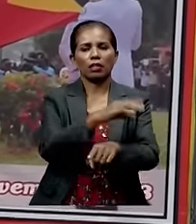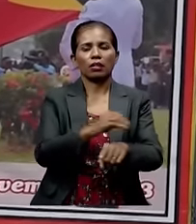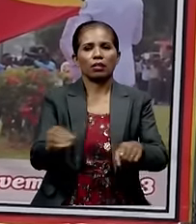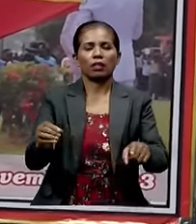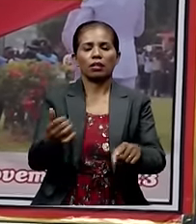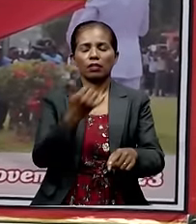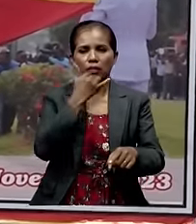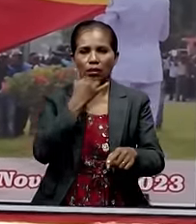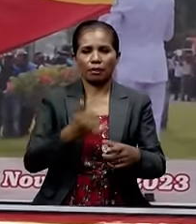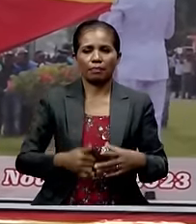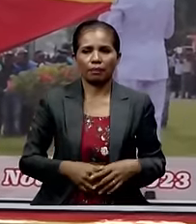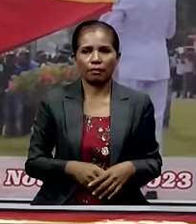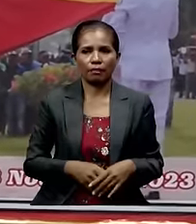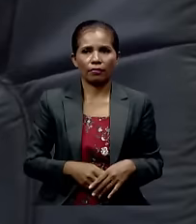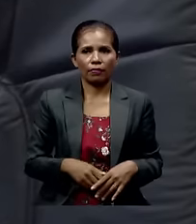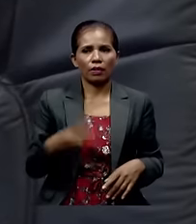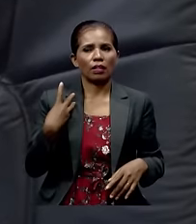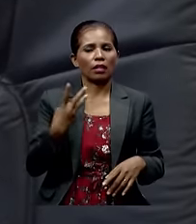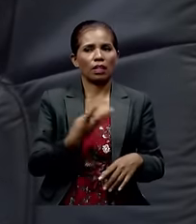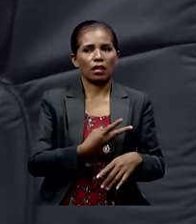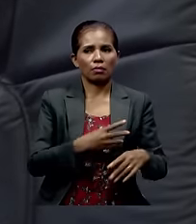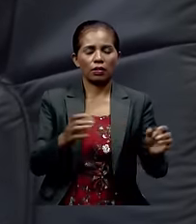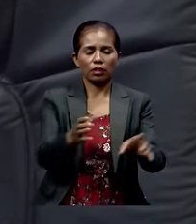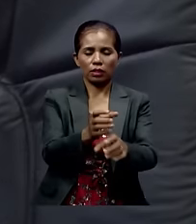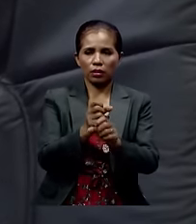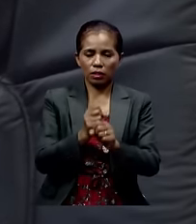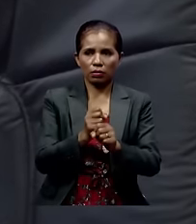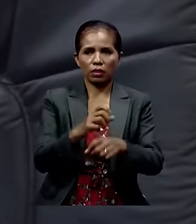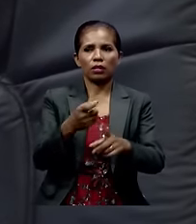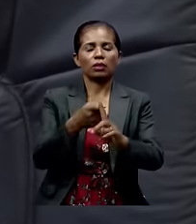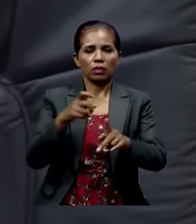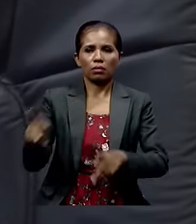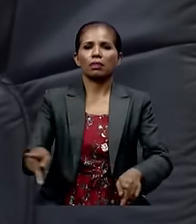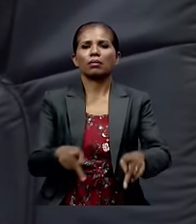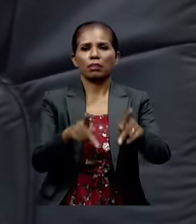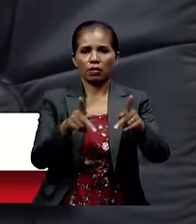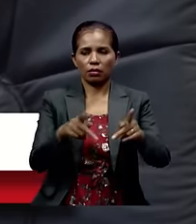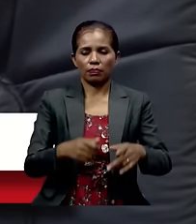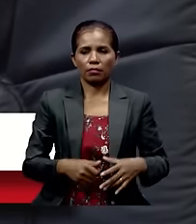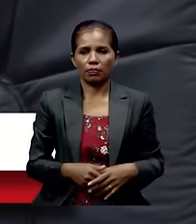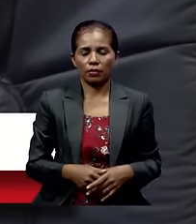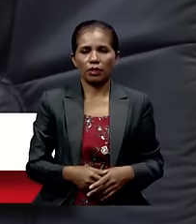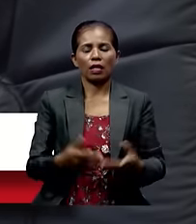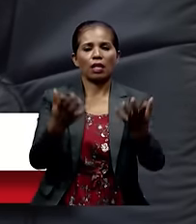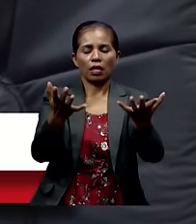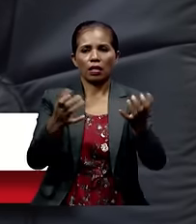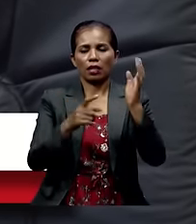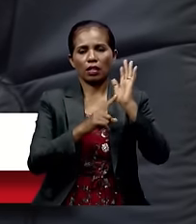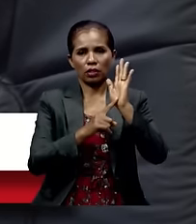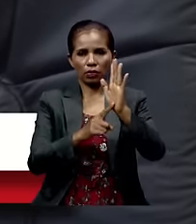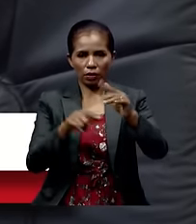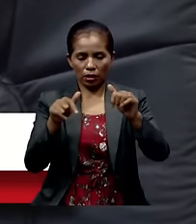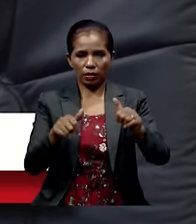técnico. Amissimo, lamentações será roto o si público. No agora cató e ané